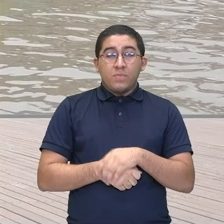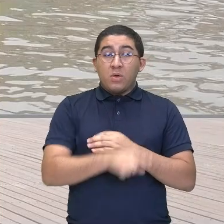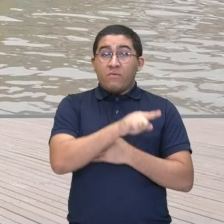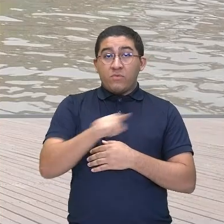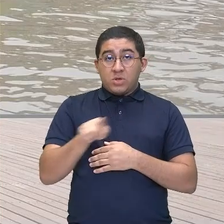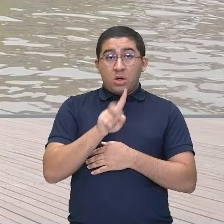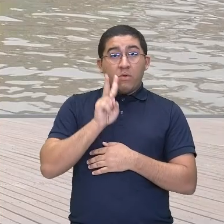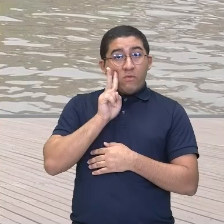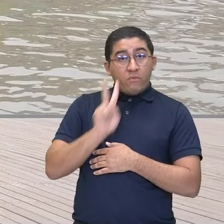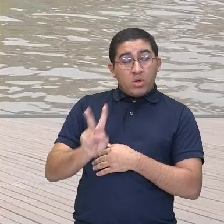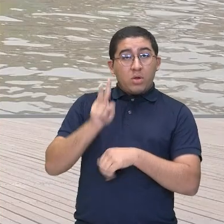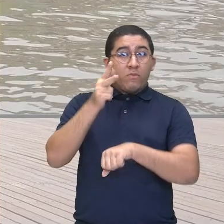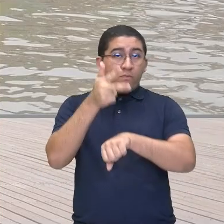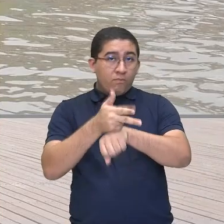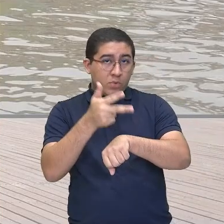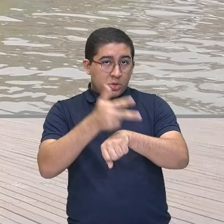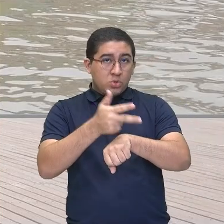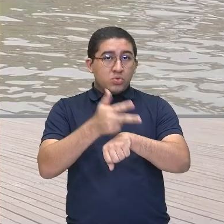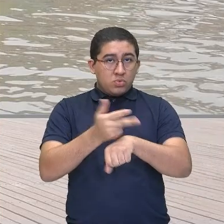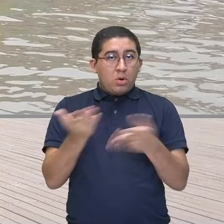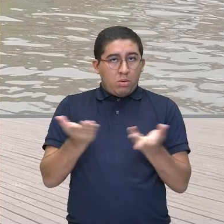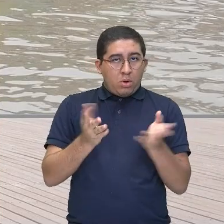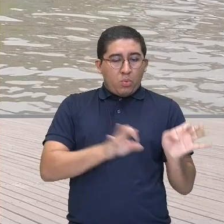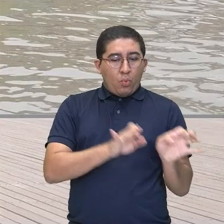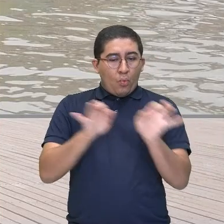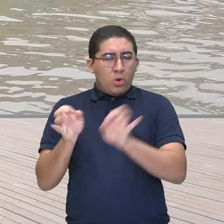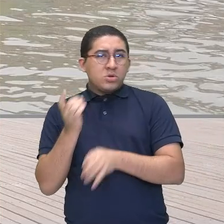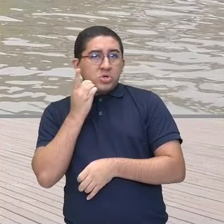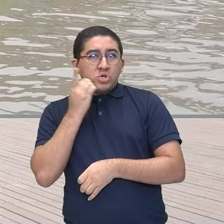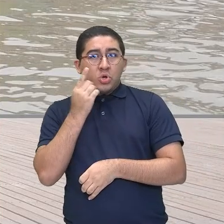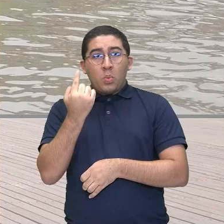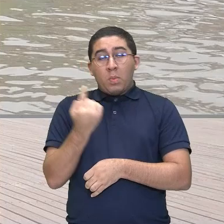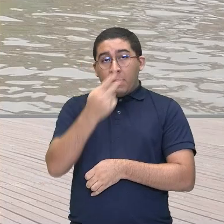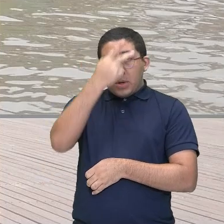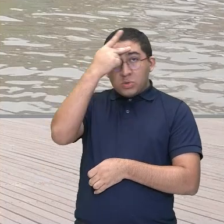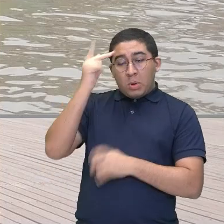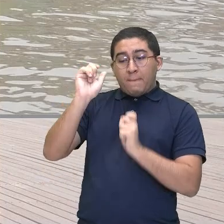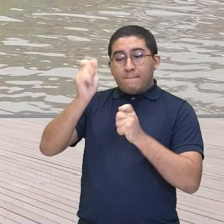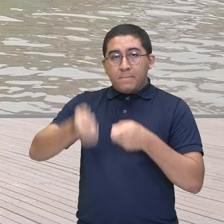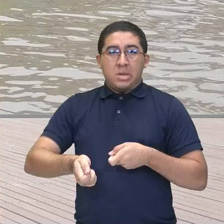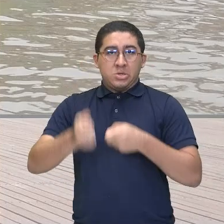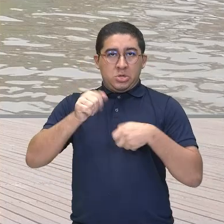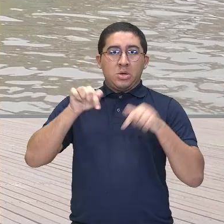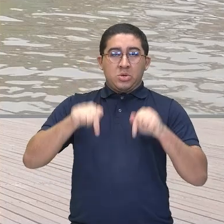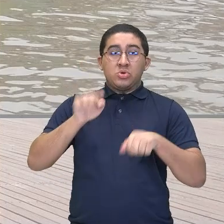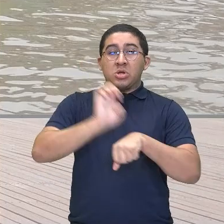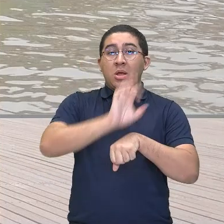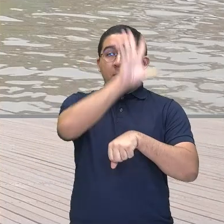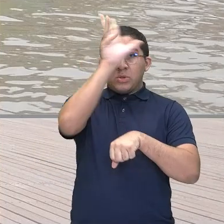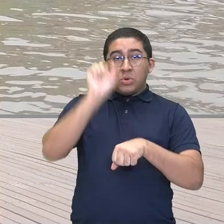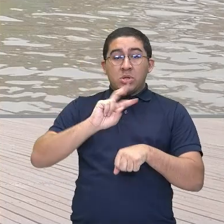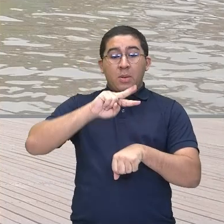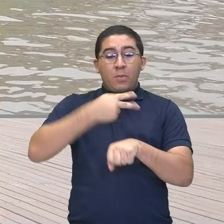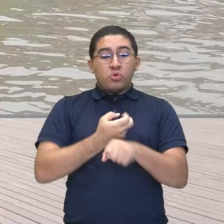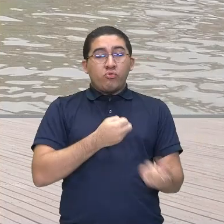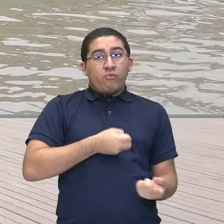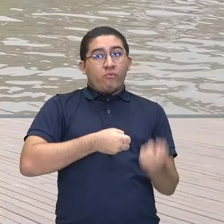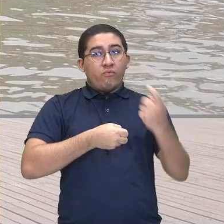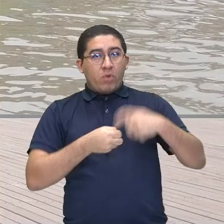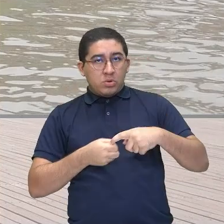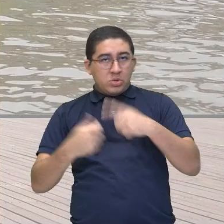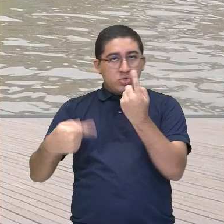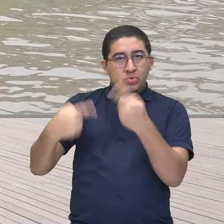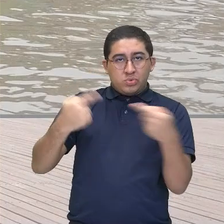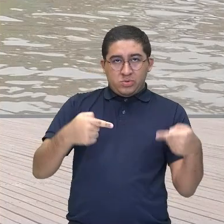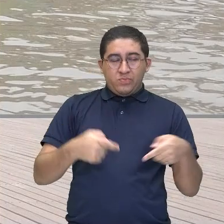a um pequeno vídeo, né, do cotidiano de um pescador do Amazonas, e aí depois a gente retorna para fazermos os